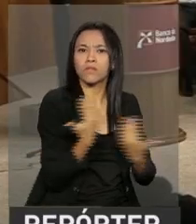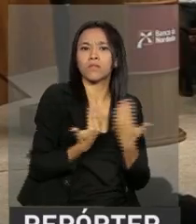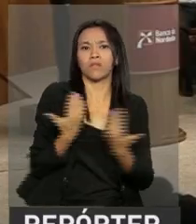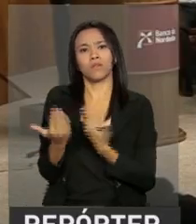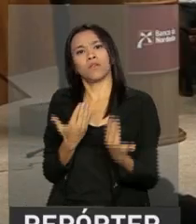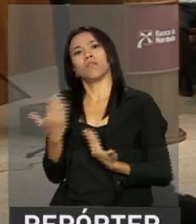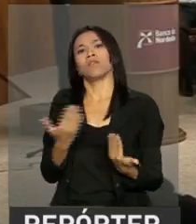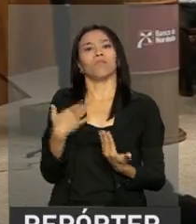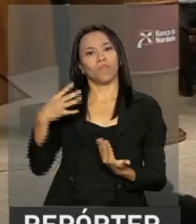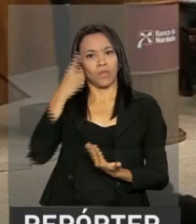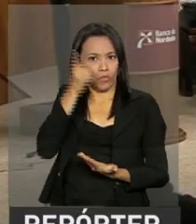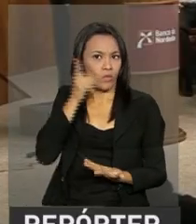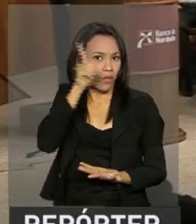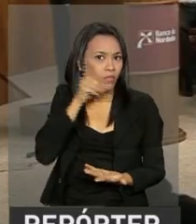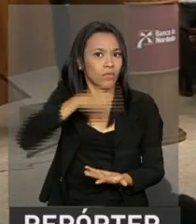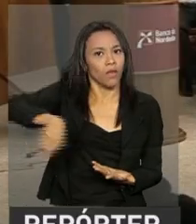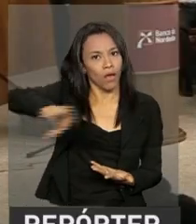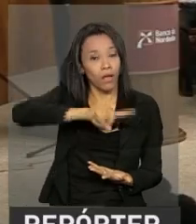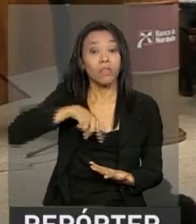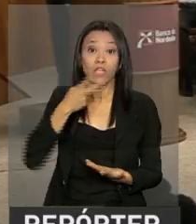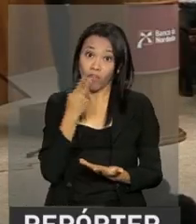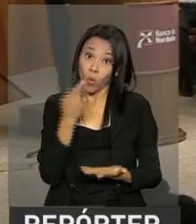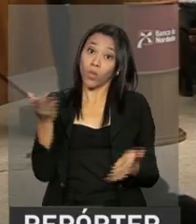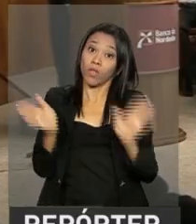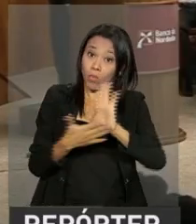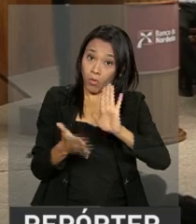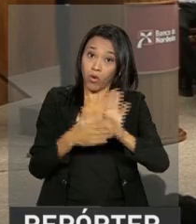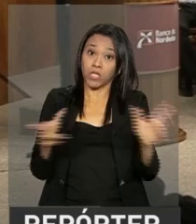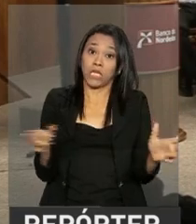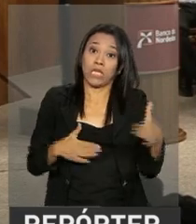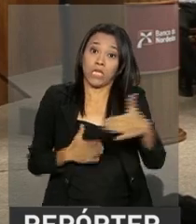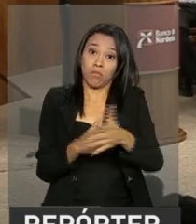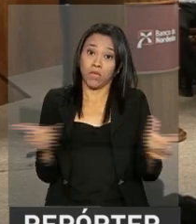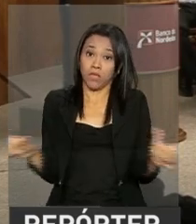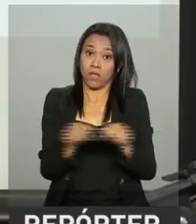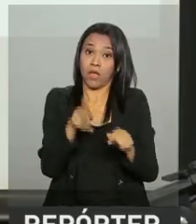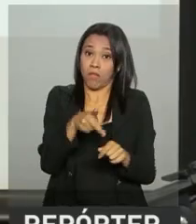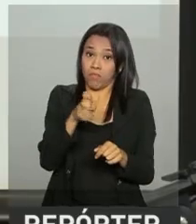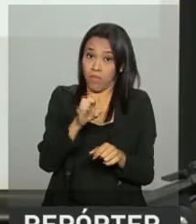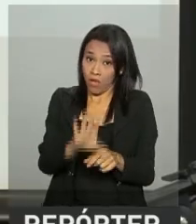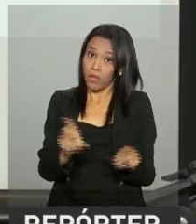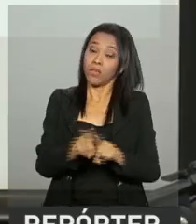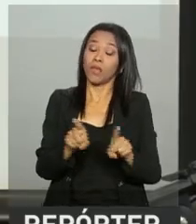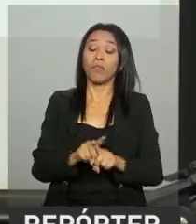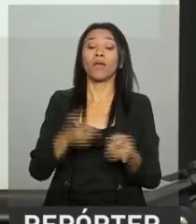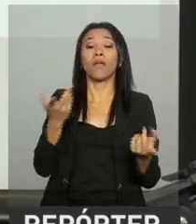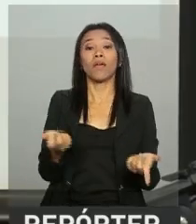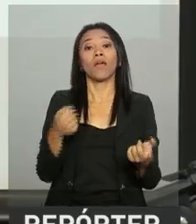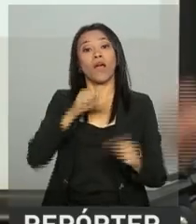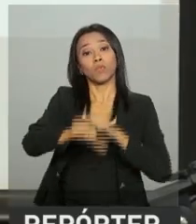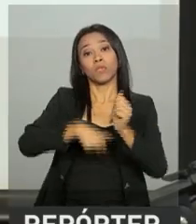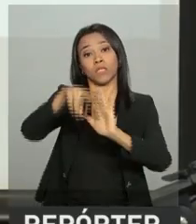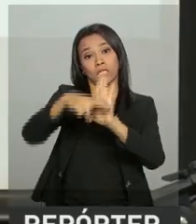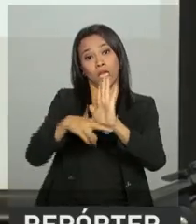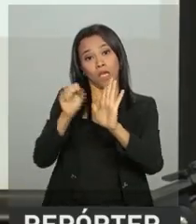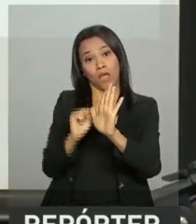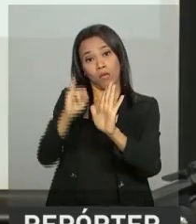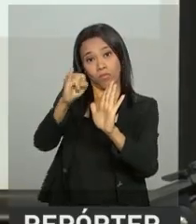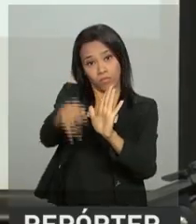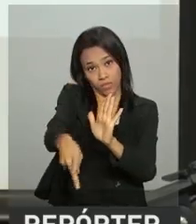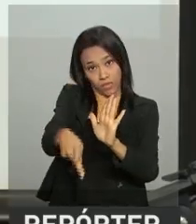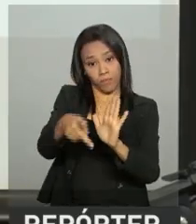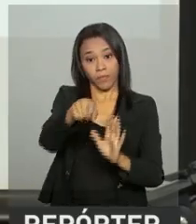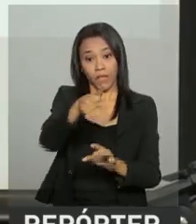país e citou a proposta que limita os gastos públicos e a reforma da Previdência. Pode ser impopular hoje, mas será popular